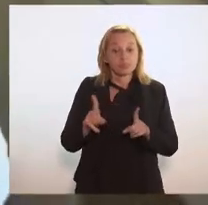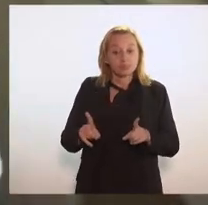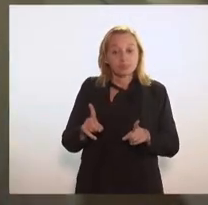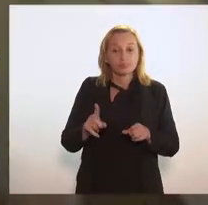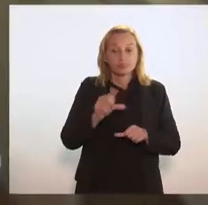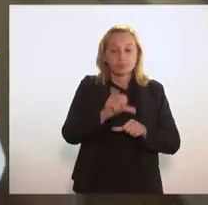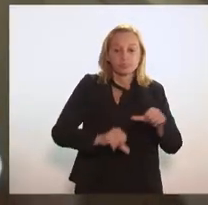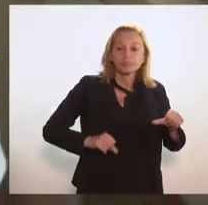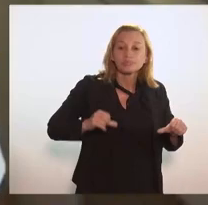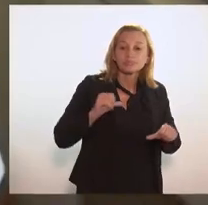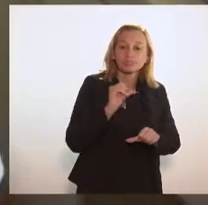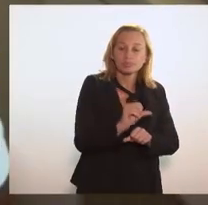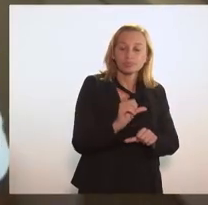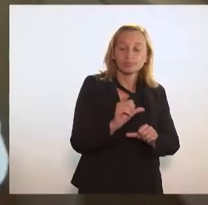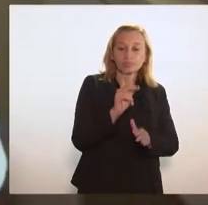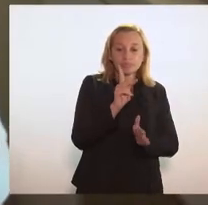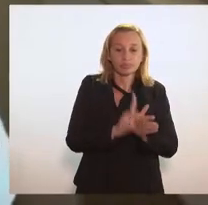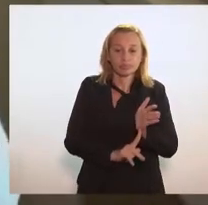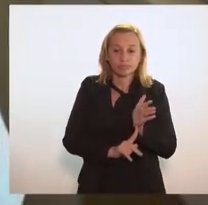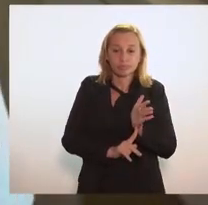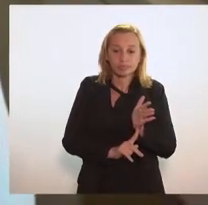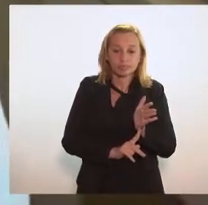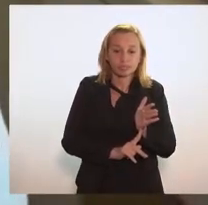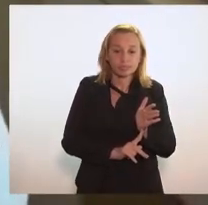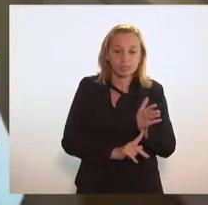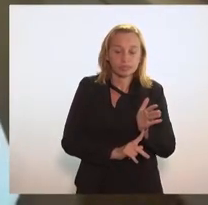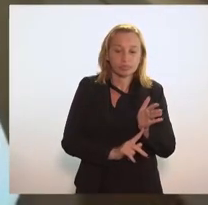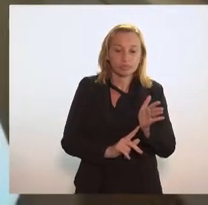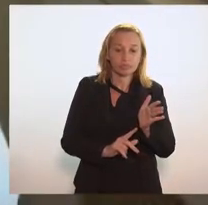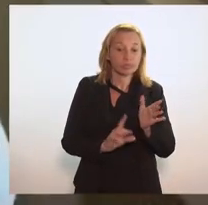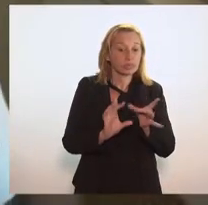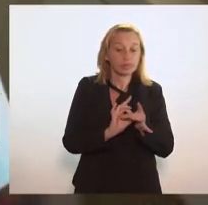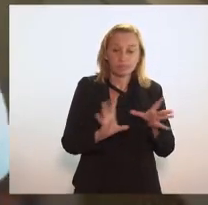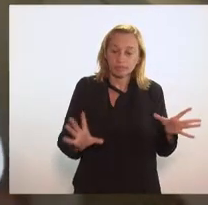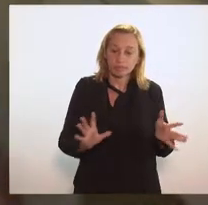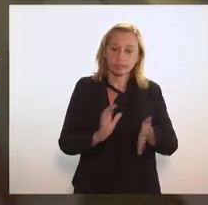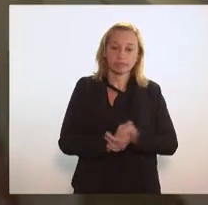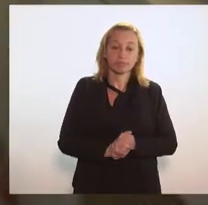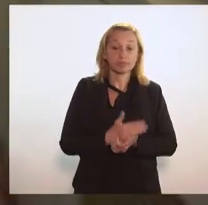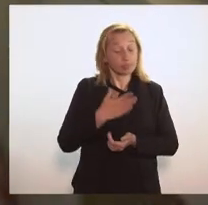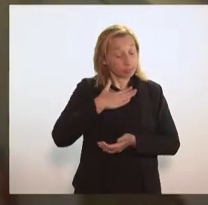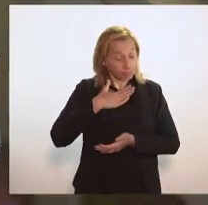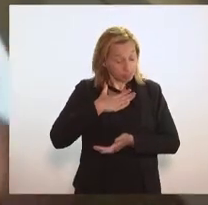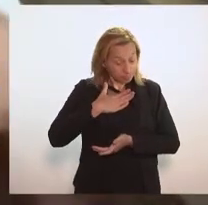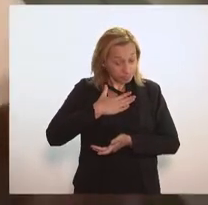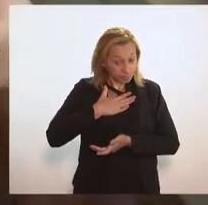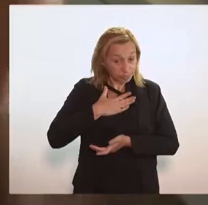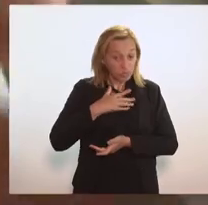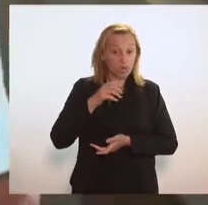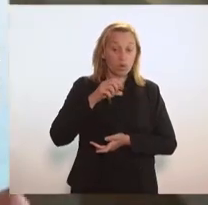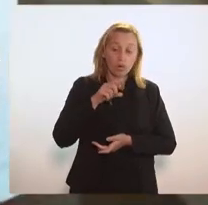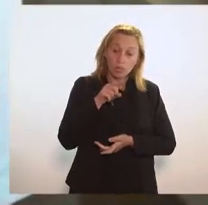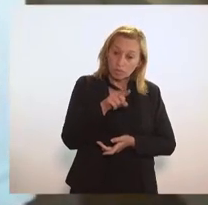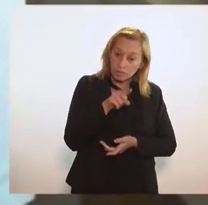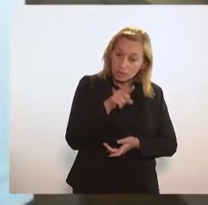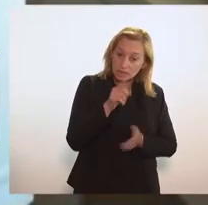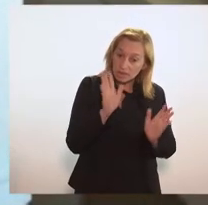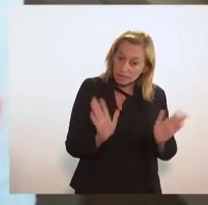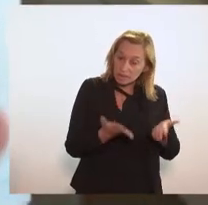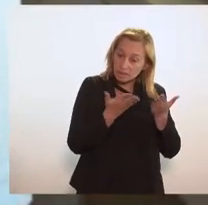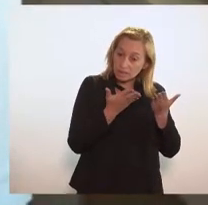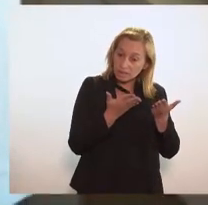ele transforma o porto o projeto em autorizativos para mim ou você tá